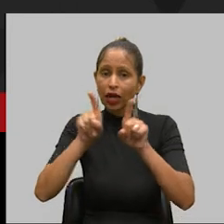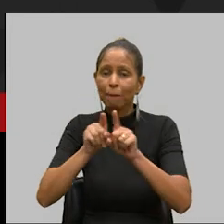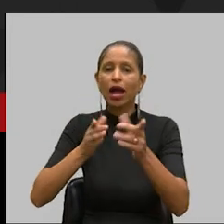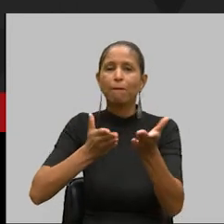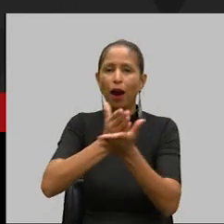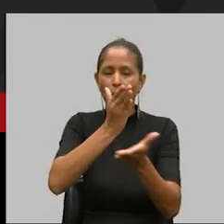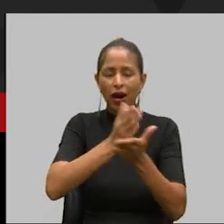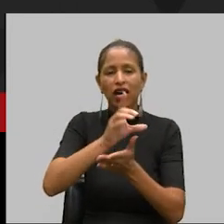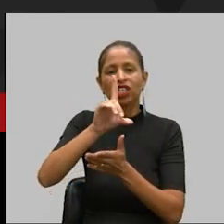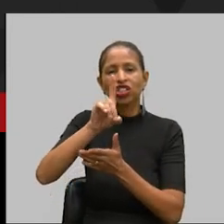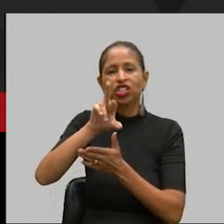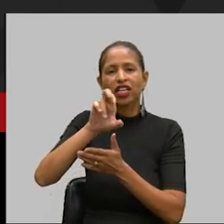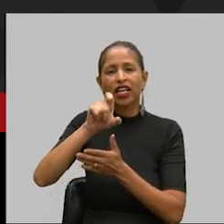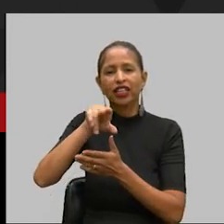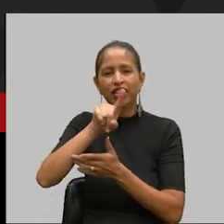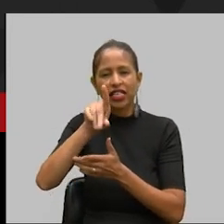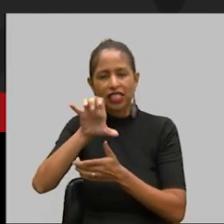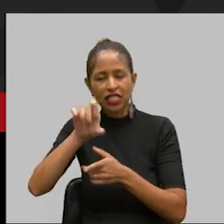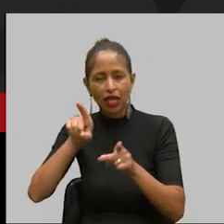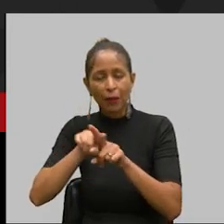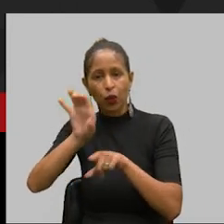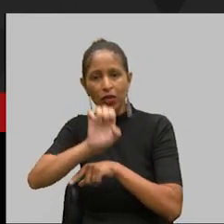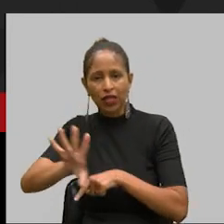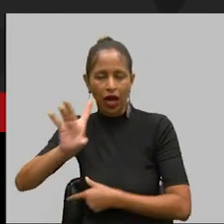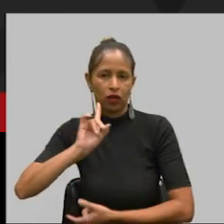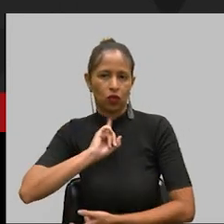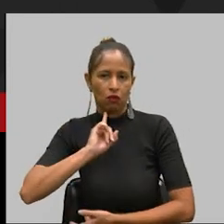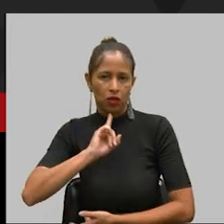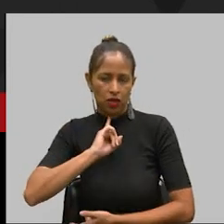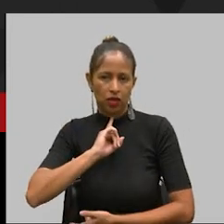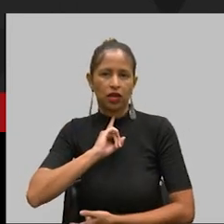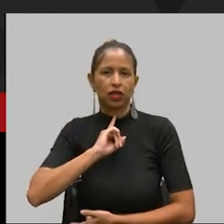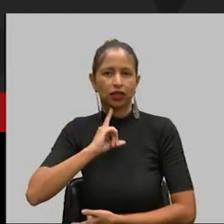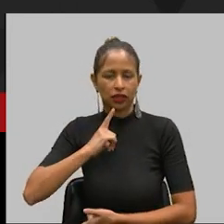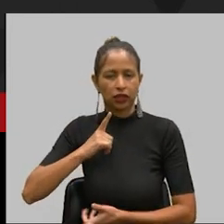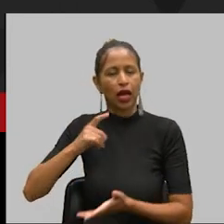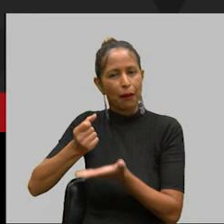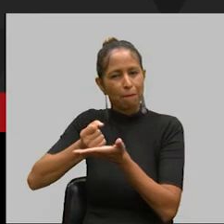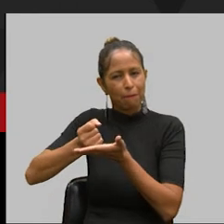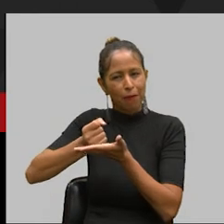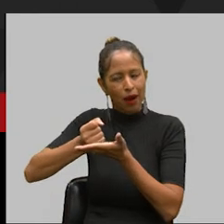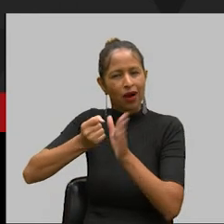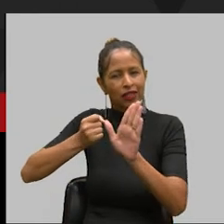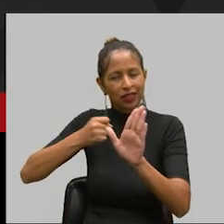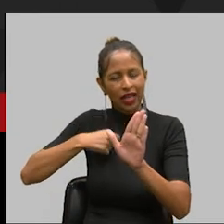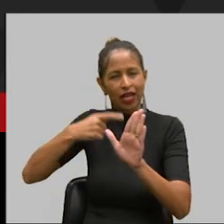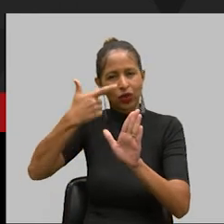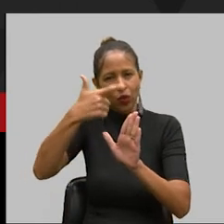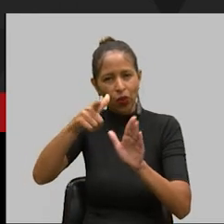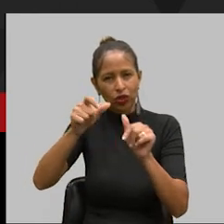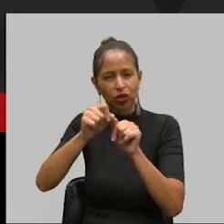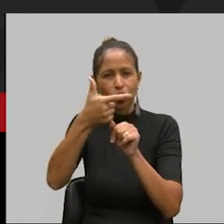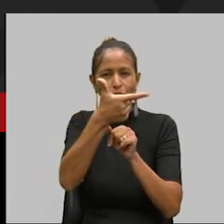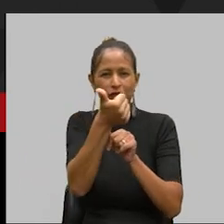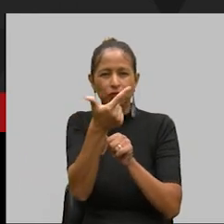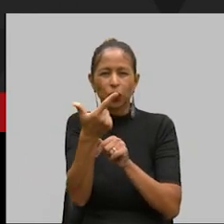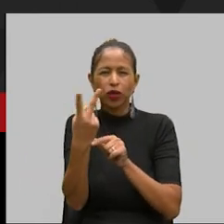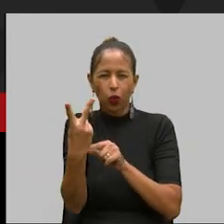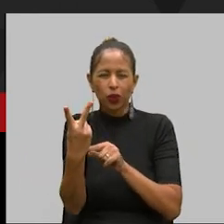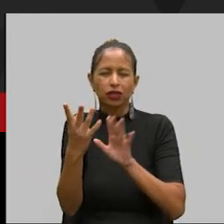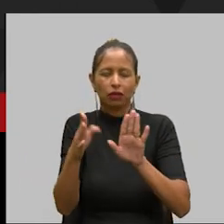diretrizes operacionais do Estado de Minas Gerais com com base nas nas diretrizes operacionais de 2002